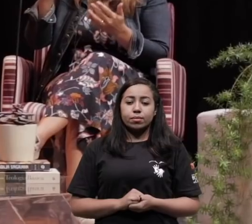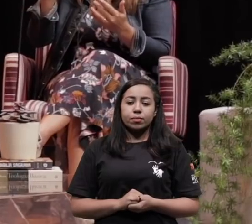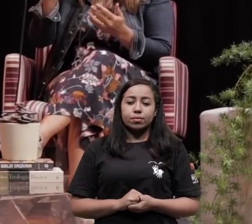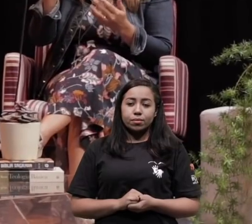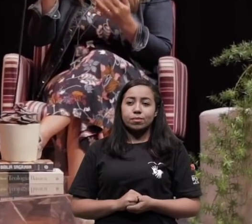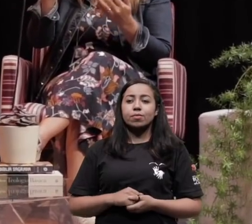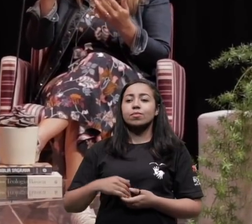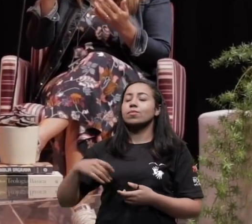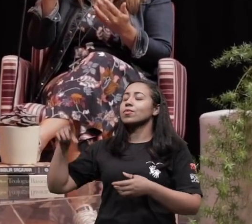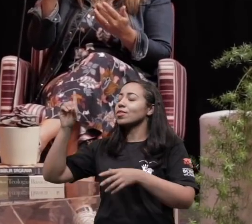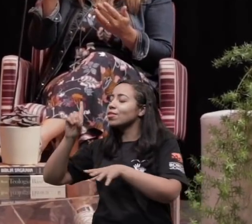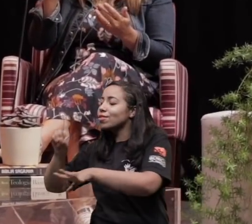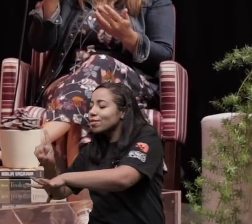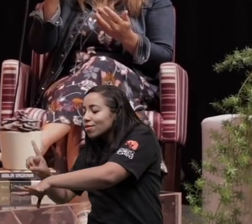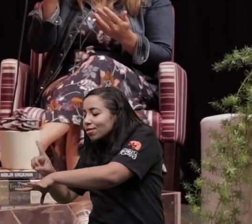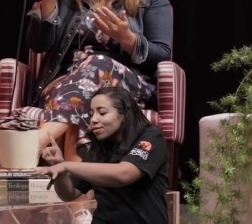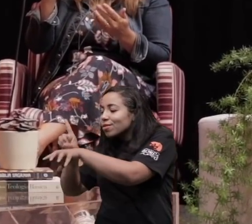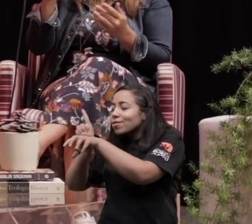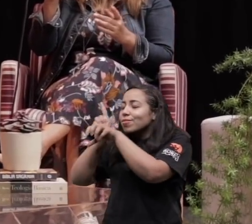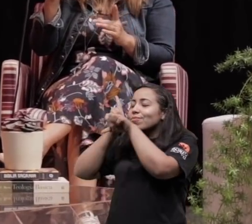Esse é o meu